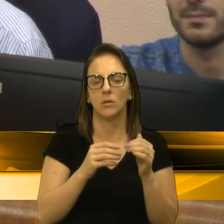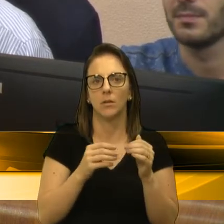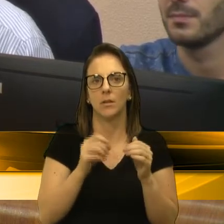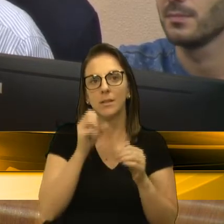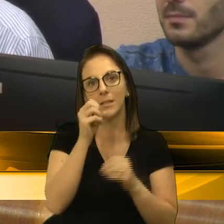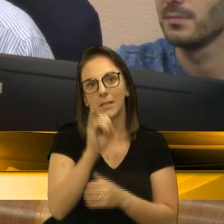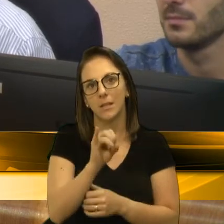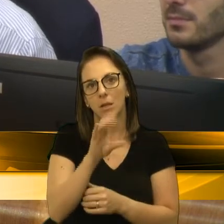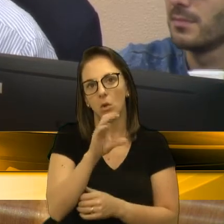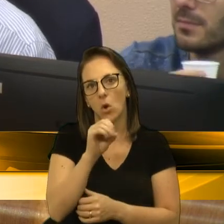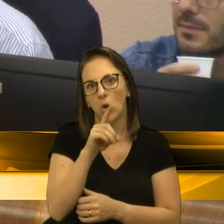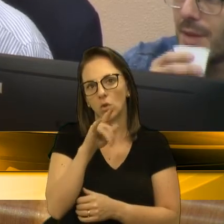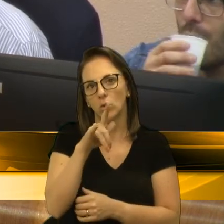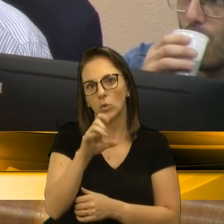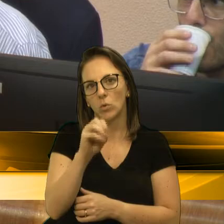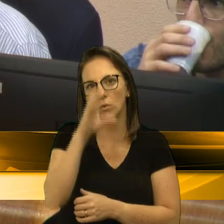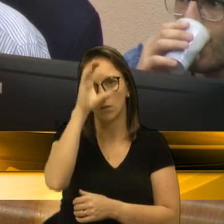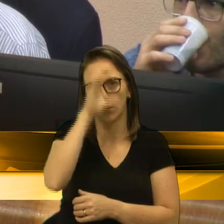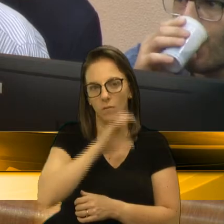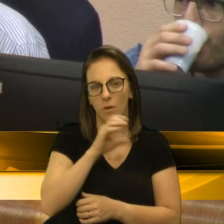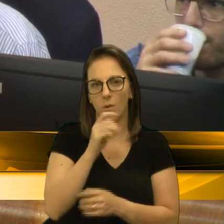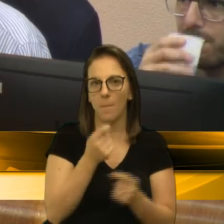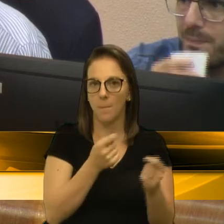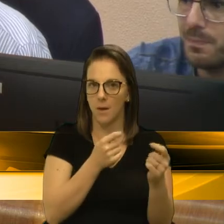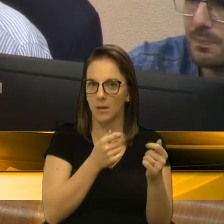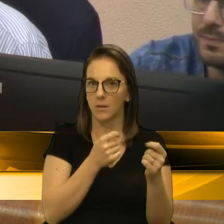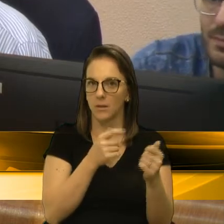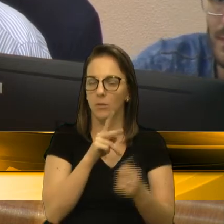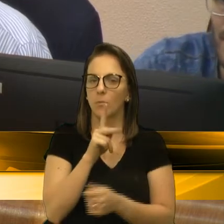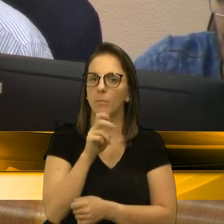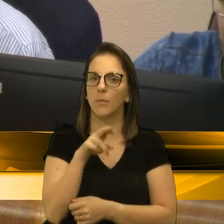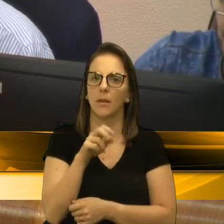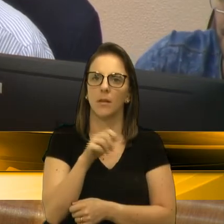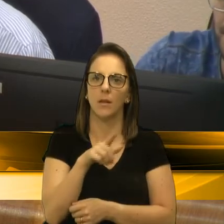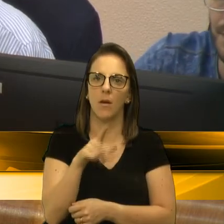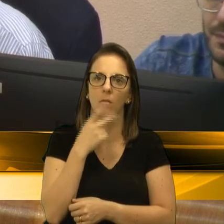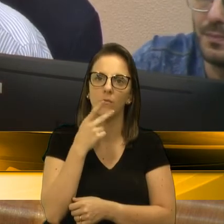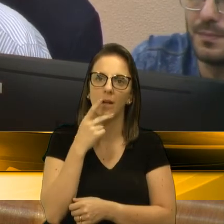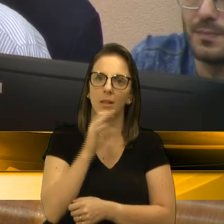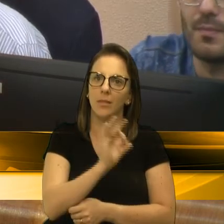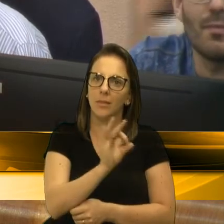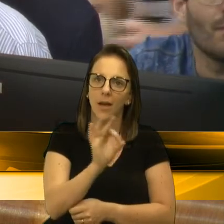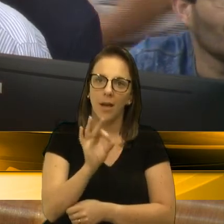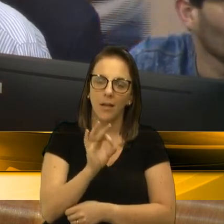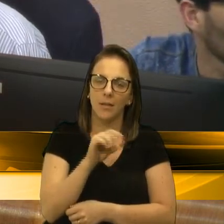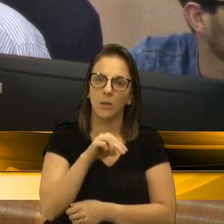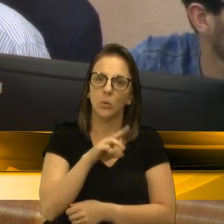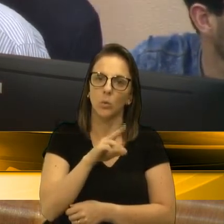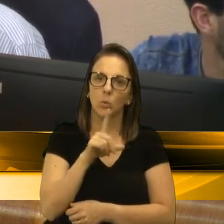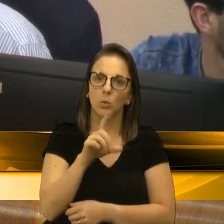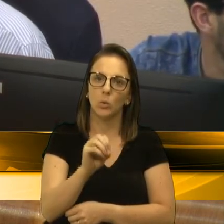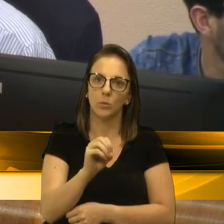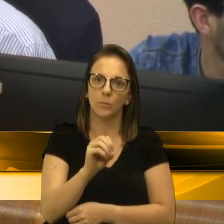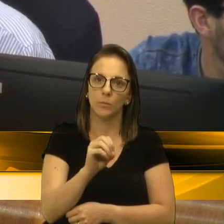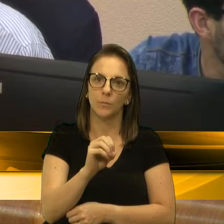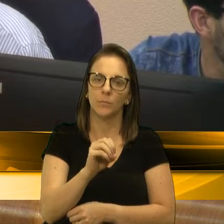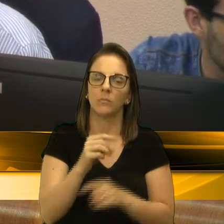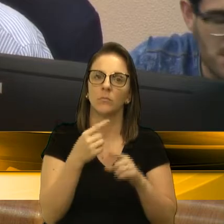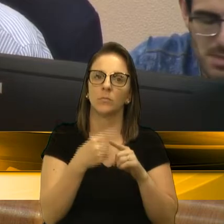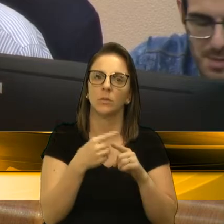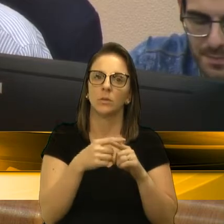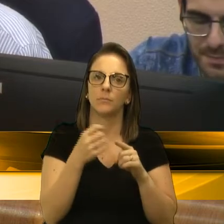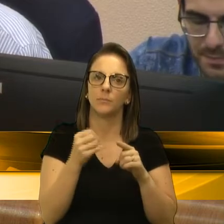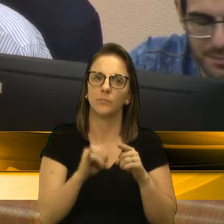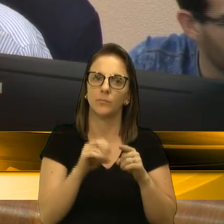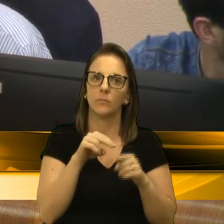Processo Penal, que no artigo 563 prescreve que, abre aspas, nenhum ato será declarado nulo se da nulidade não resultar